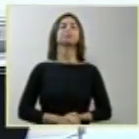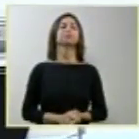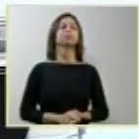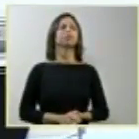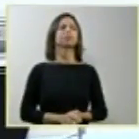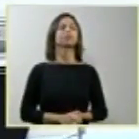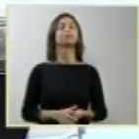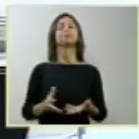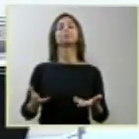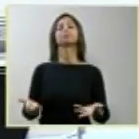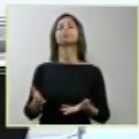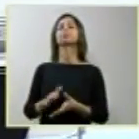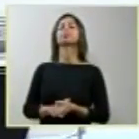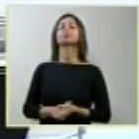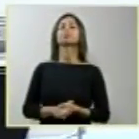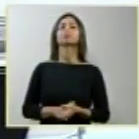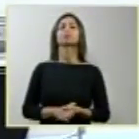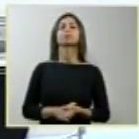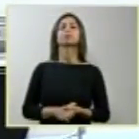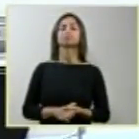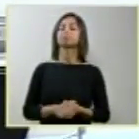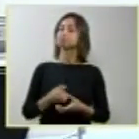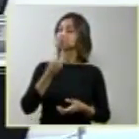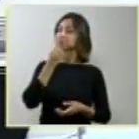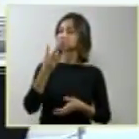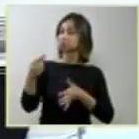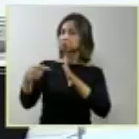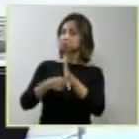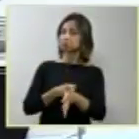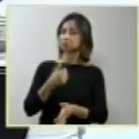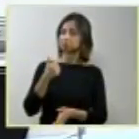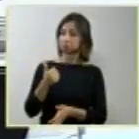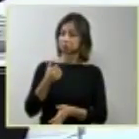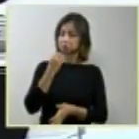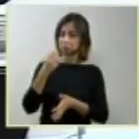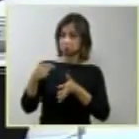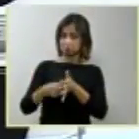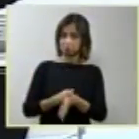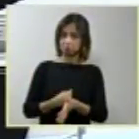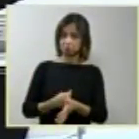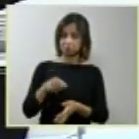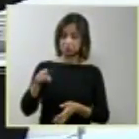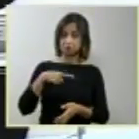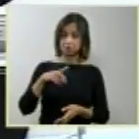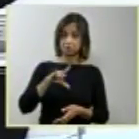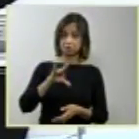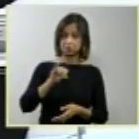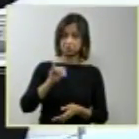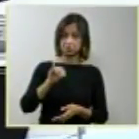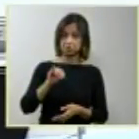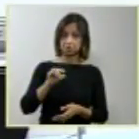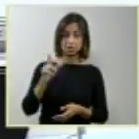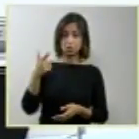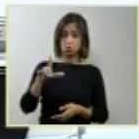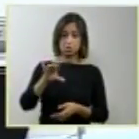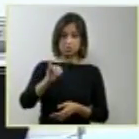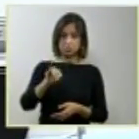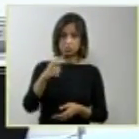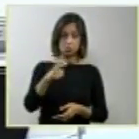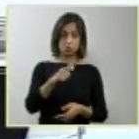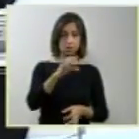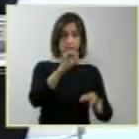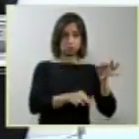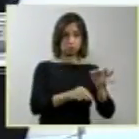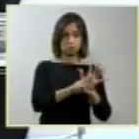palavra. Muito obrigado. É excelente questão. E ela não é uma questão eminentemente científica e nem jurídica. Ela é, antes de tudo, essa